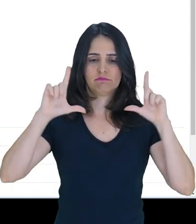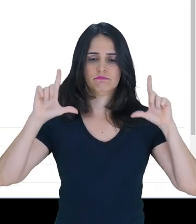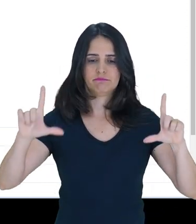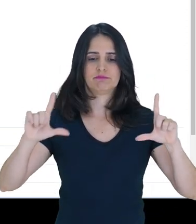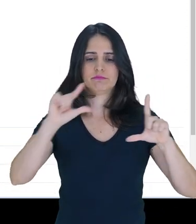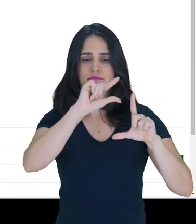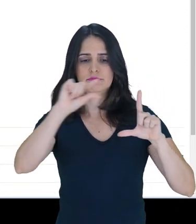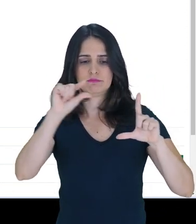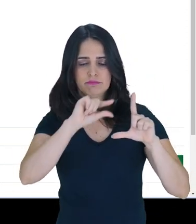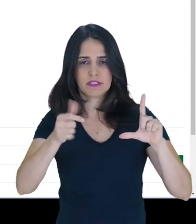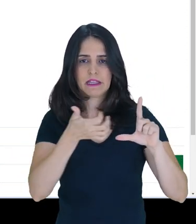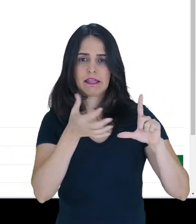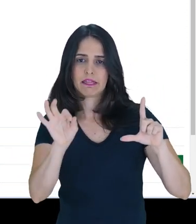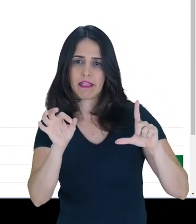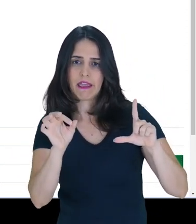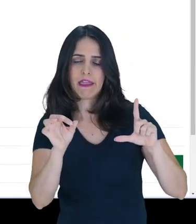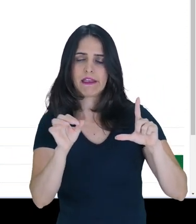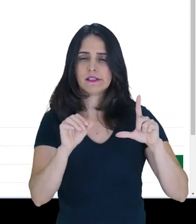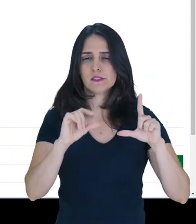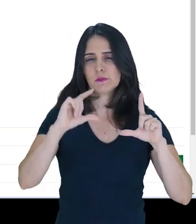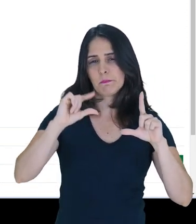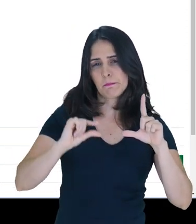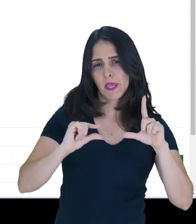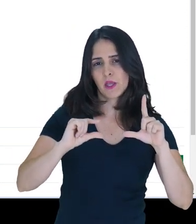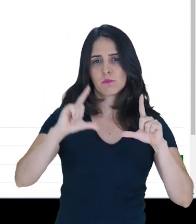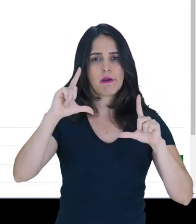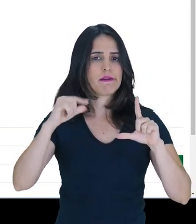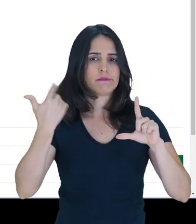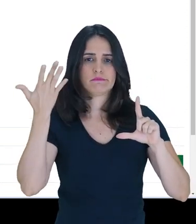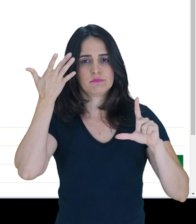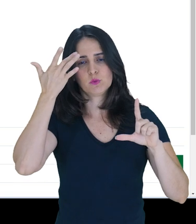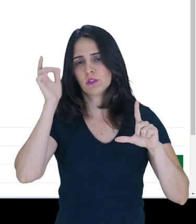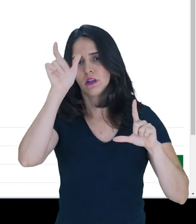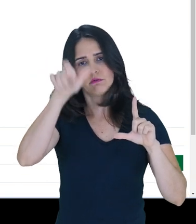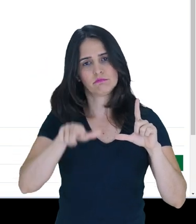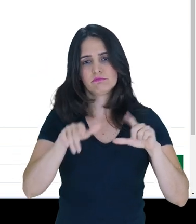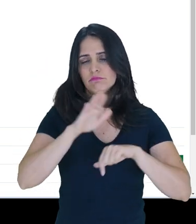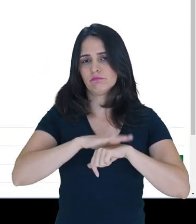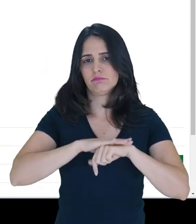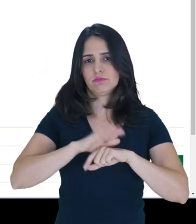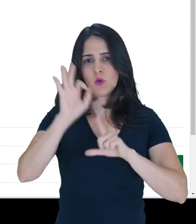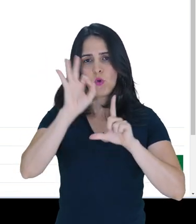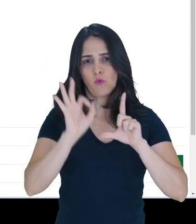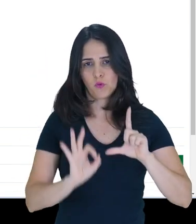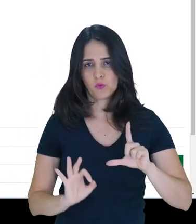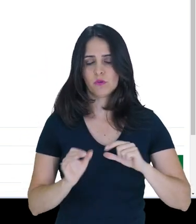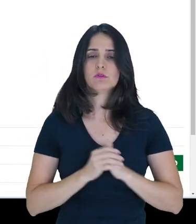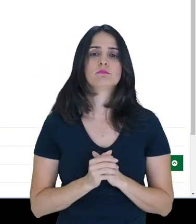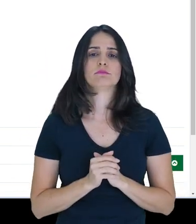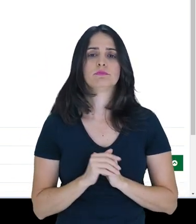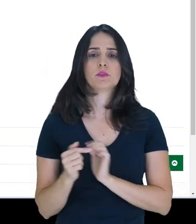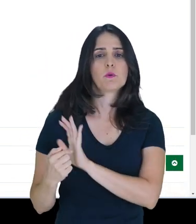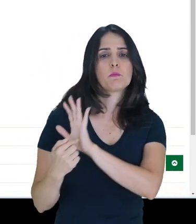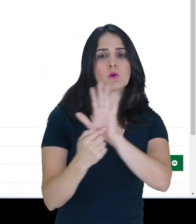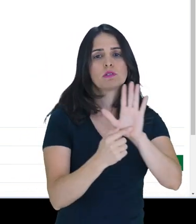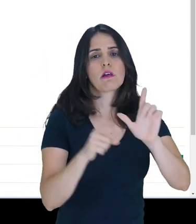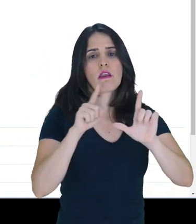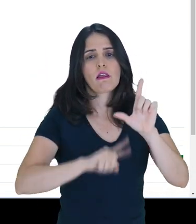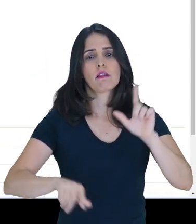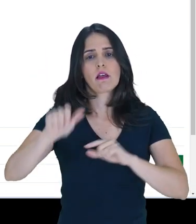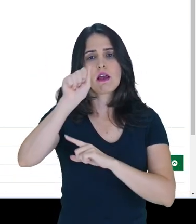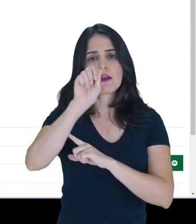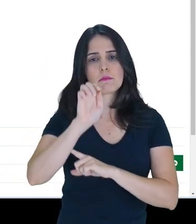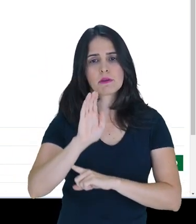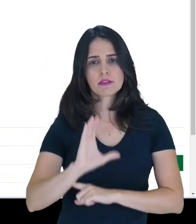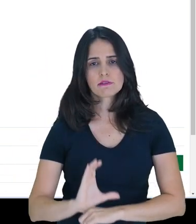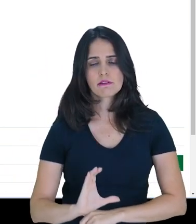então 10 menos Mais você pode configurar aqui mostrar o alfabeto mostrar o link todos